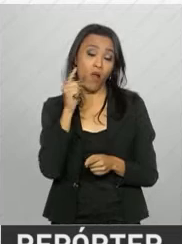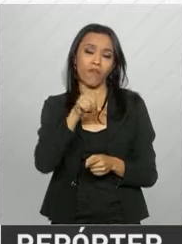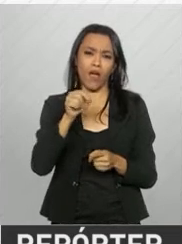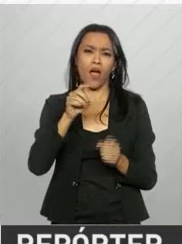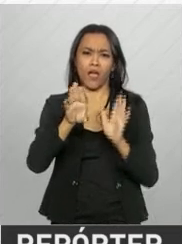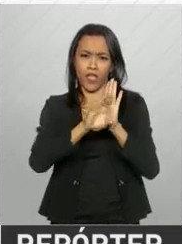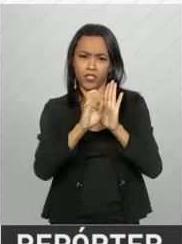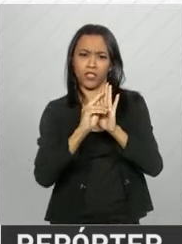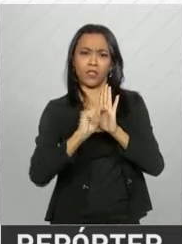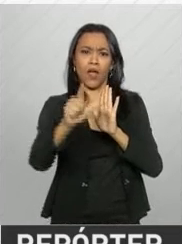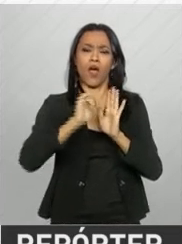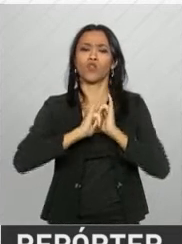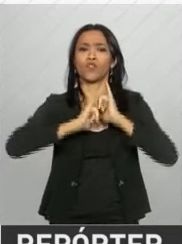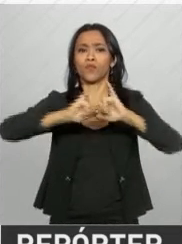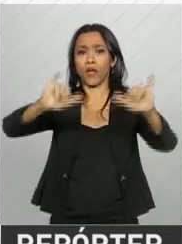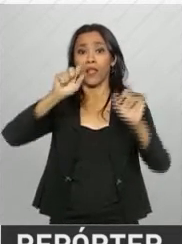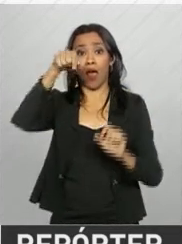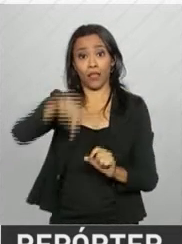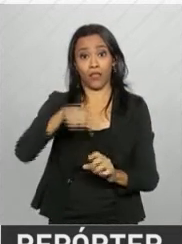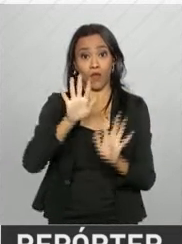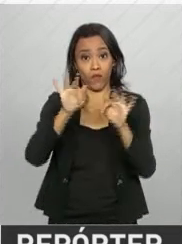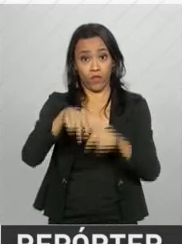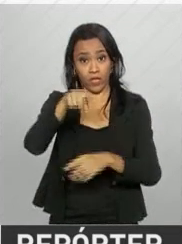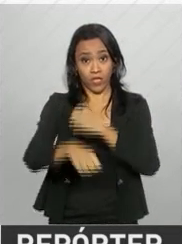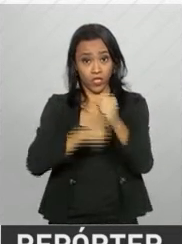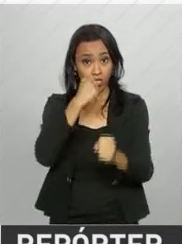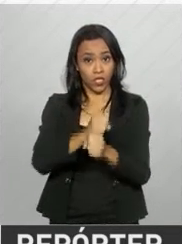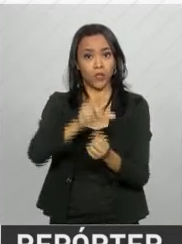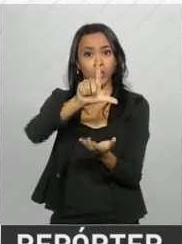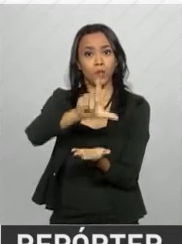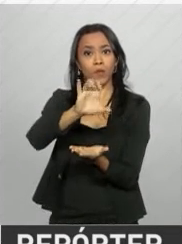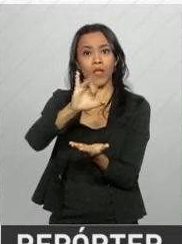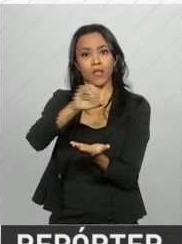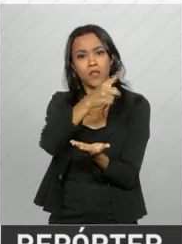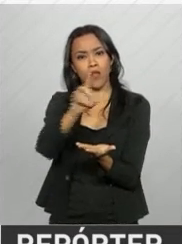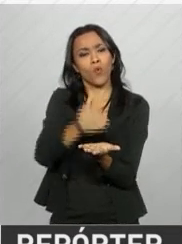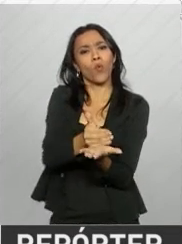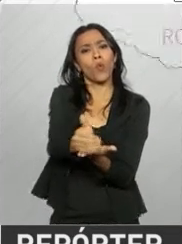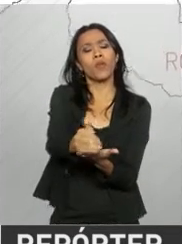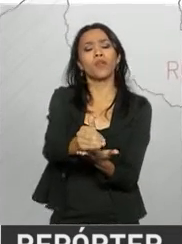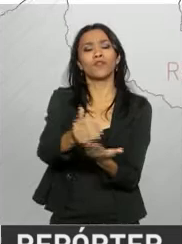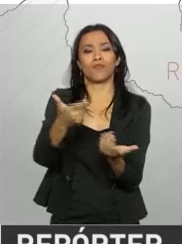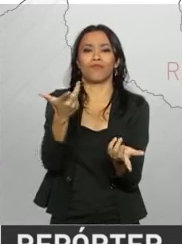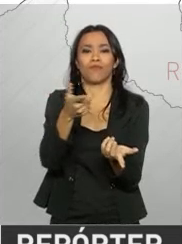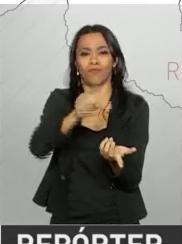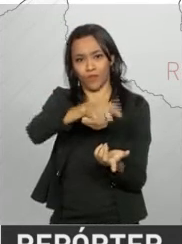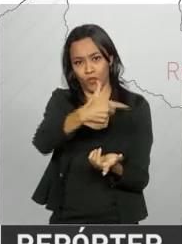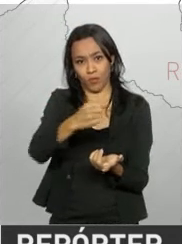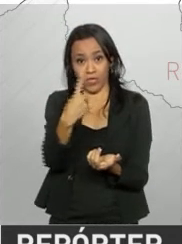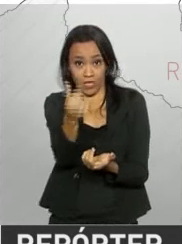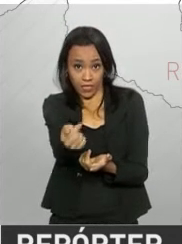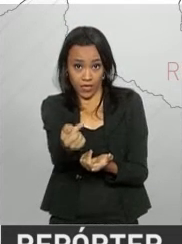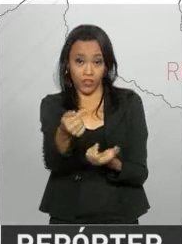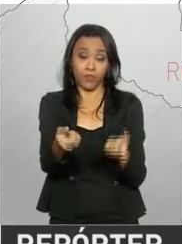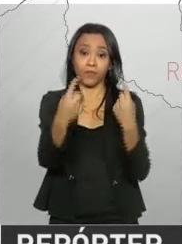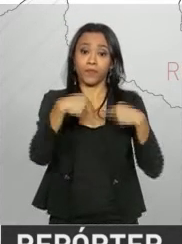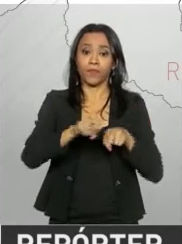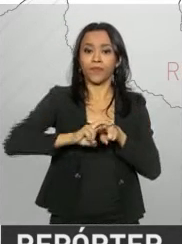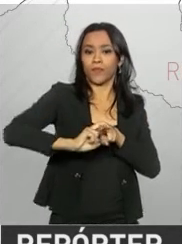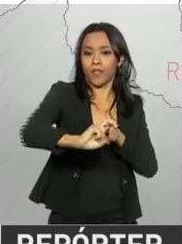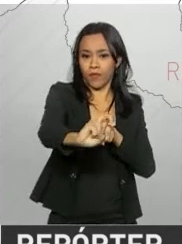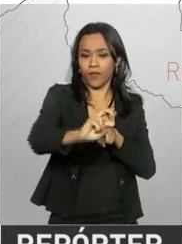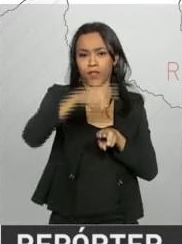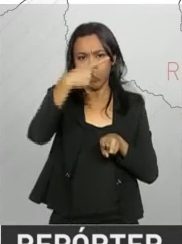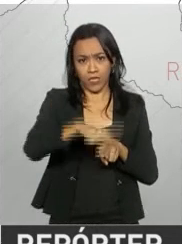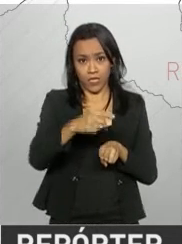editais publicados até o fim deste ano, com leilão previsto para o começo de 2017. A ferrovia que liga Sinop,